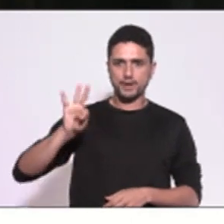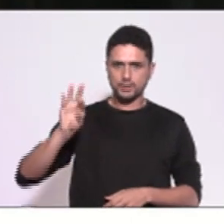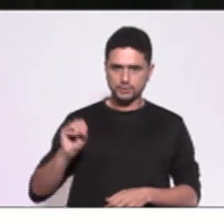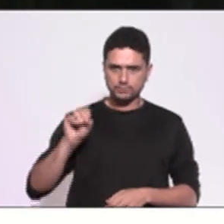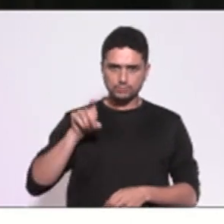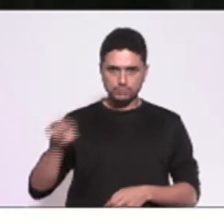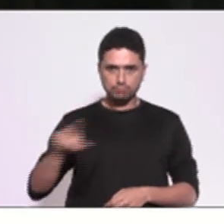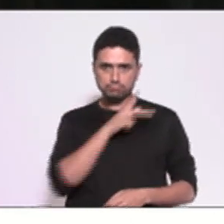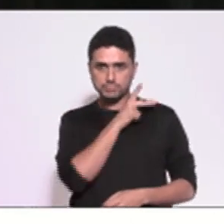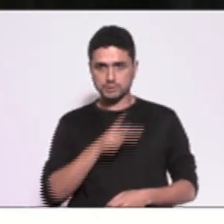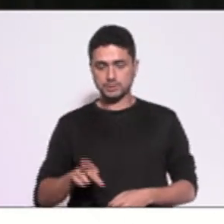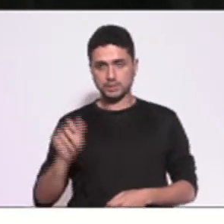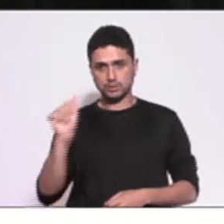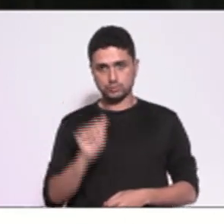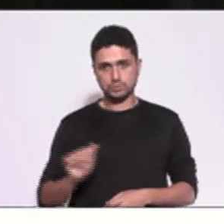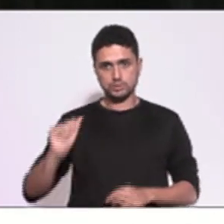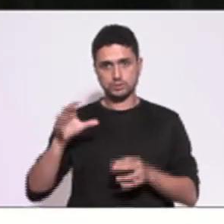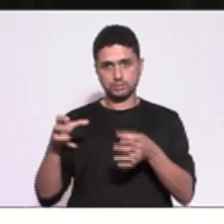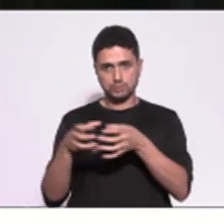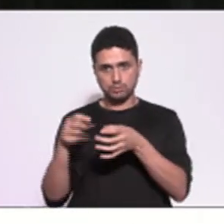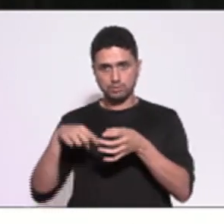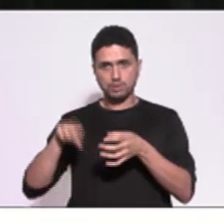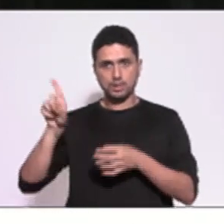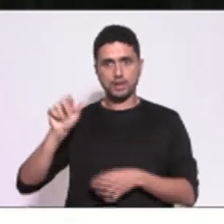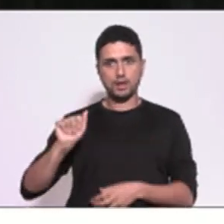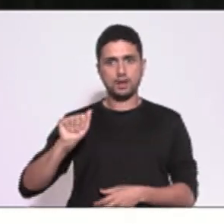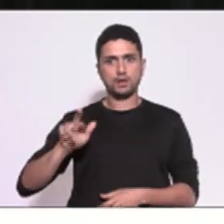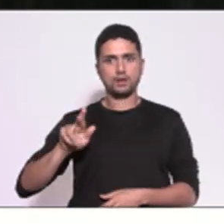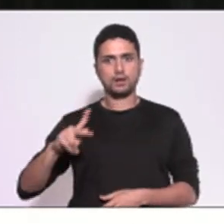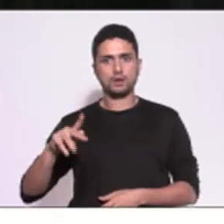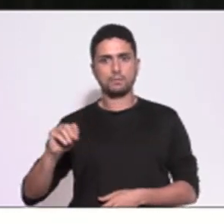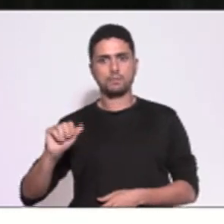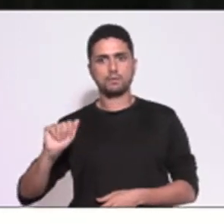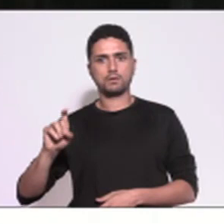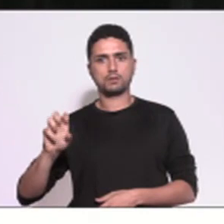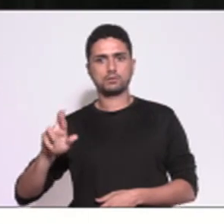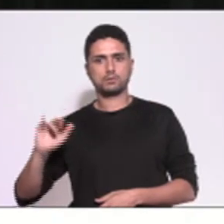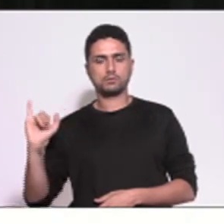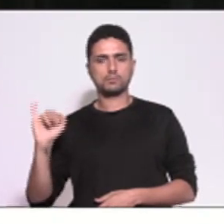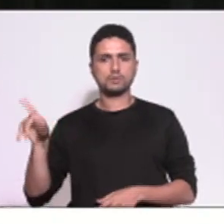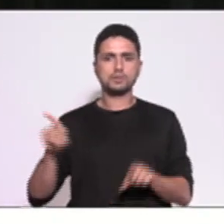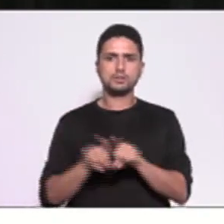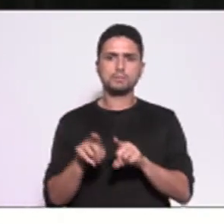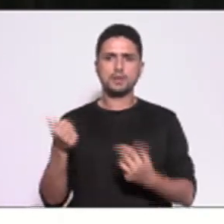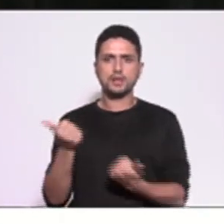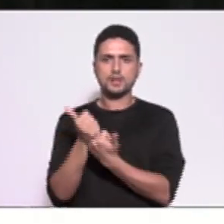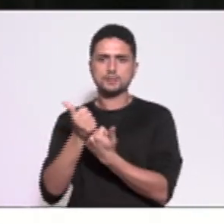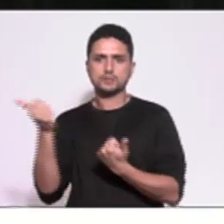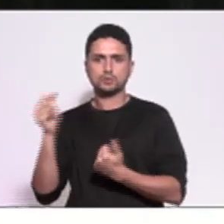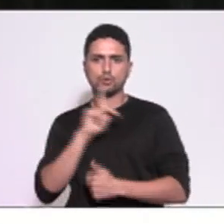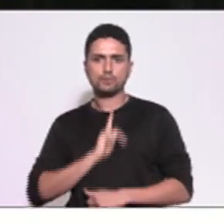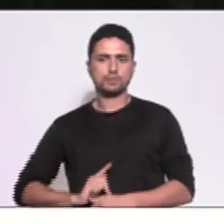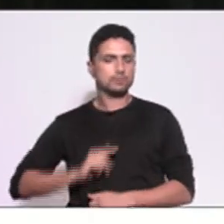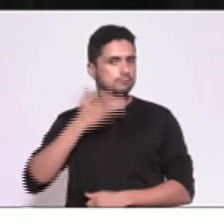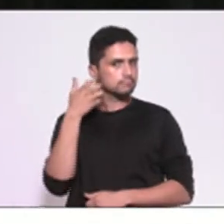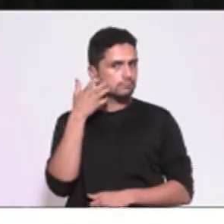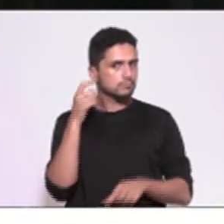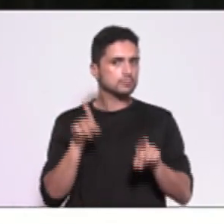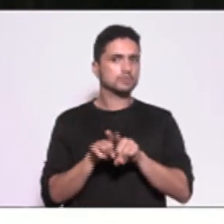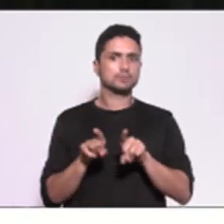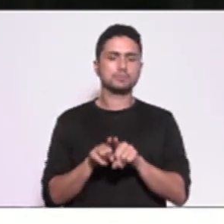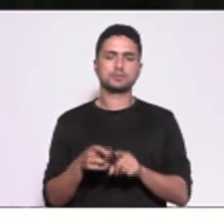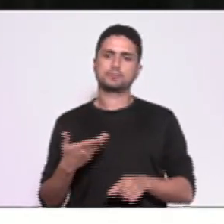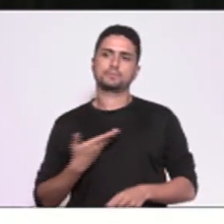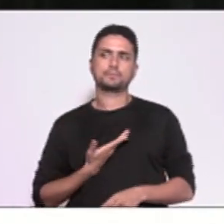da Associação do Arpoador e também assessor especial do governador, nosso querido amigo Dotorovitch, o Roberto do